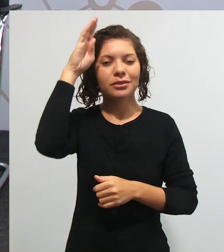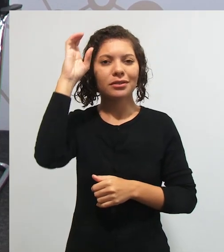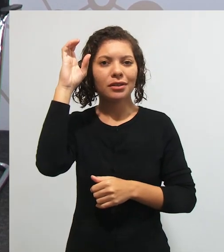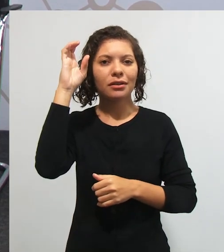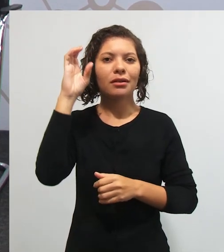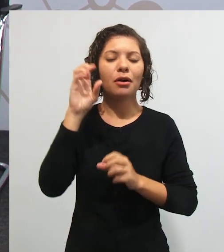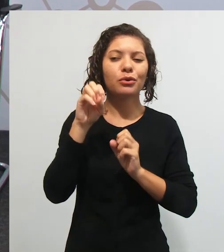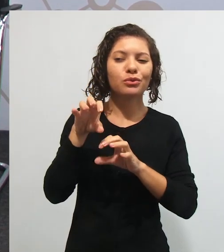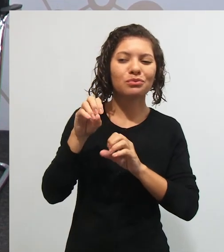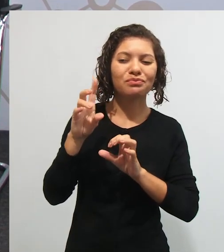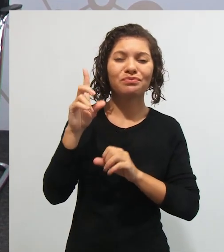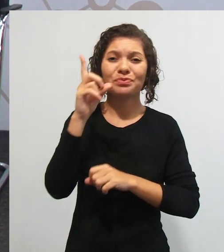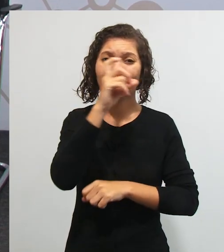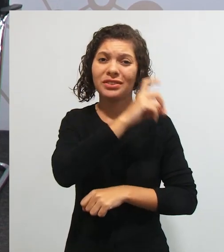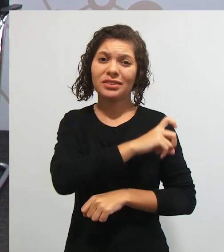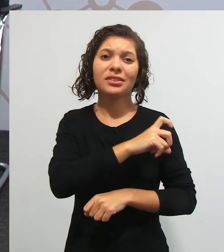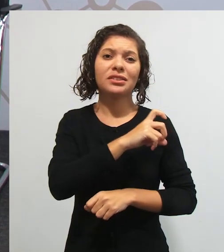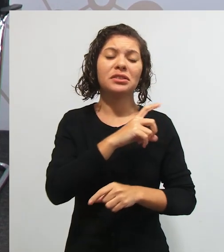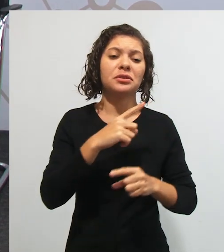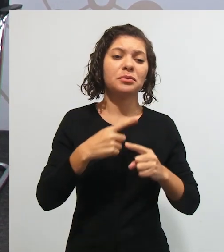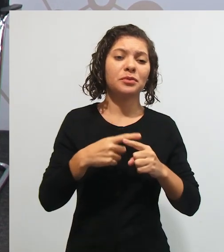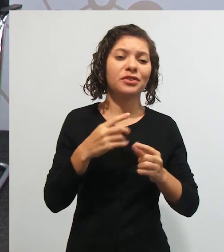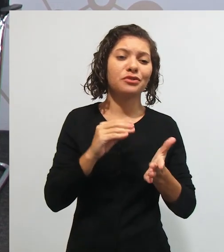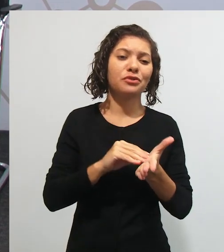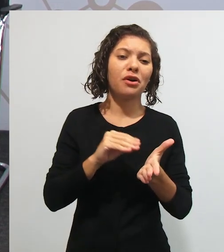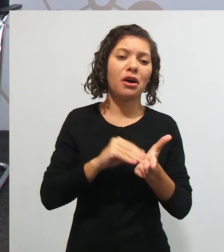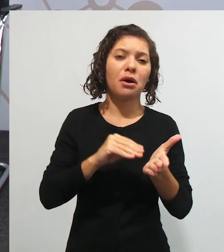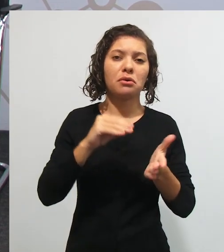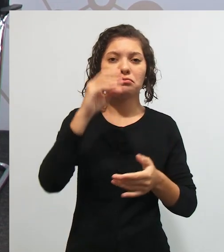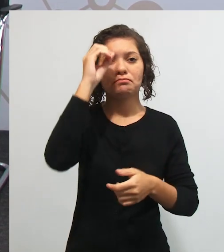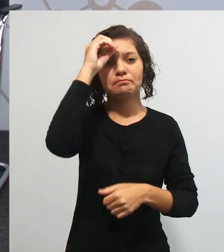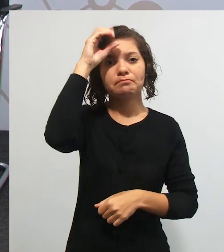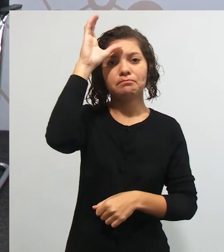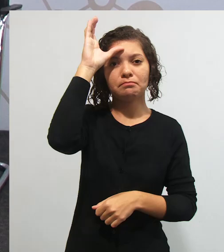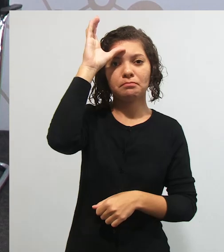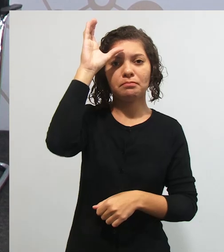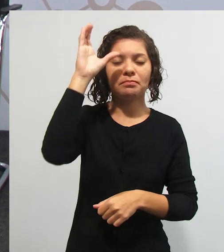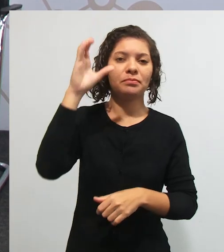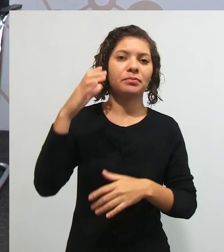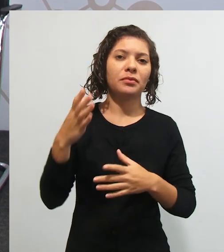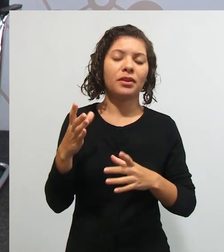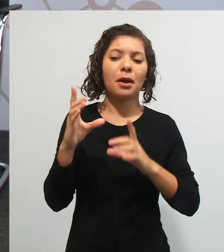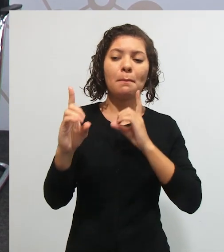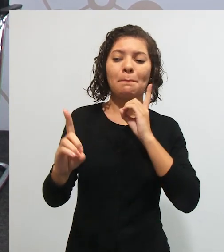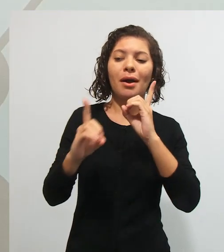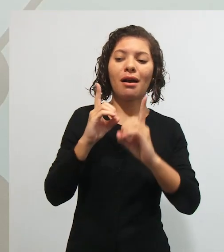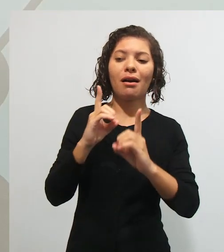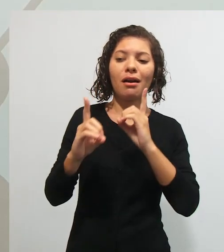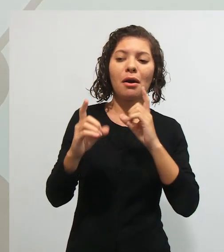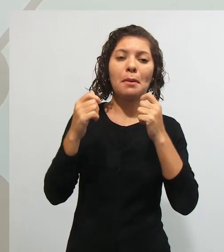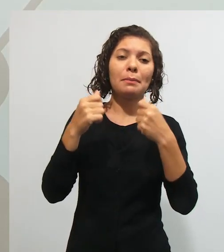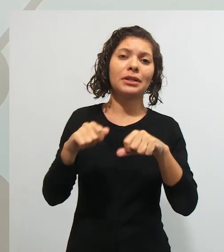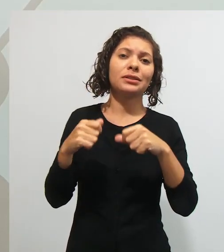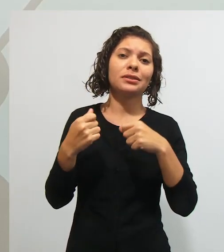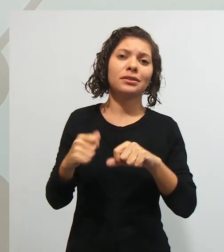complexo, né, porque não oportunizamos à criança o diálogo, o